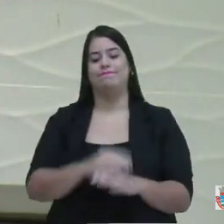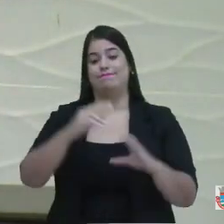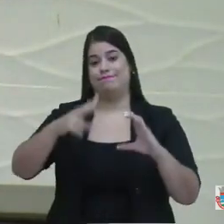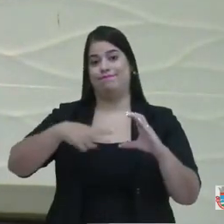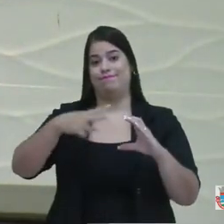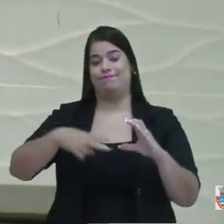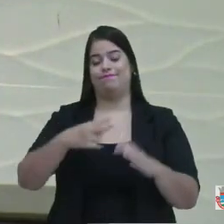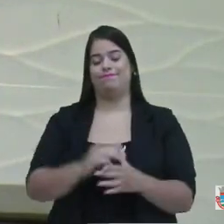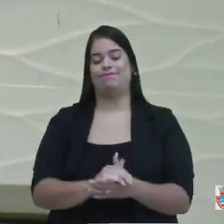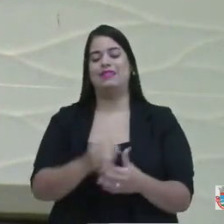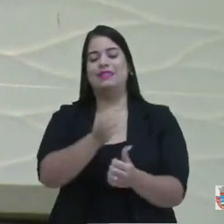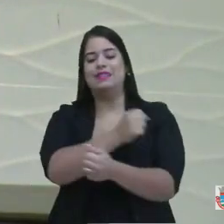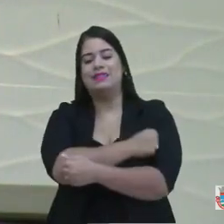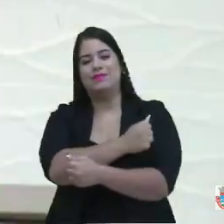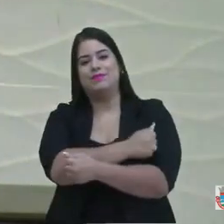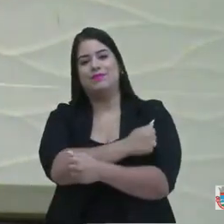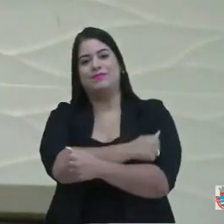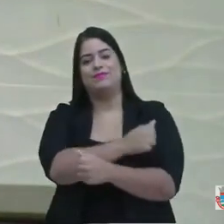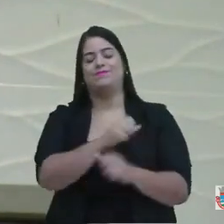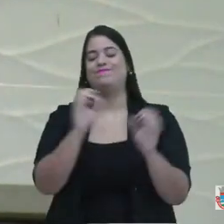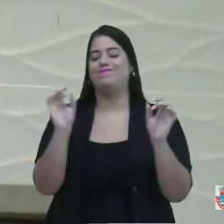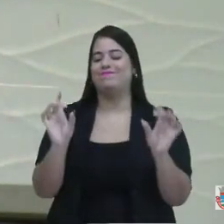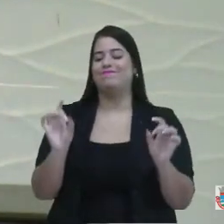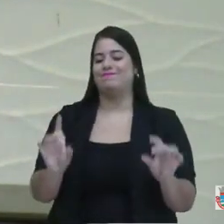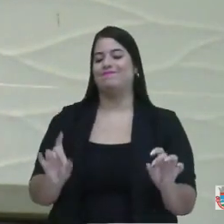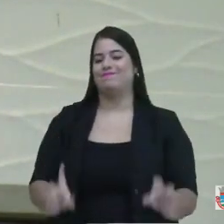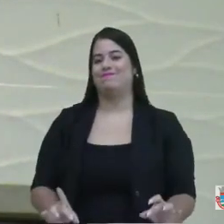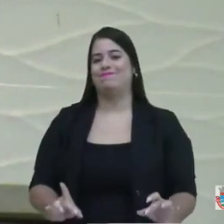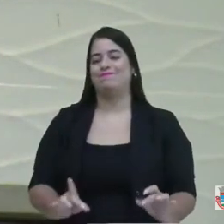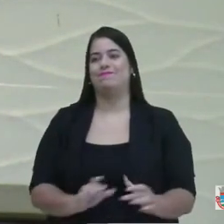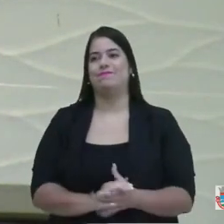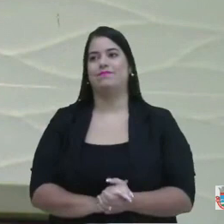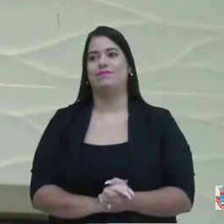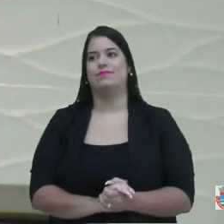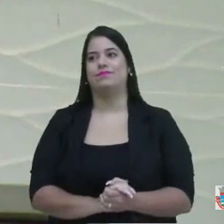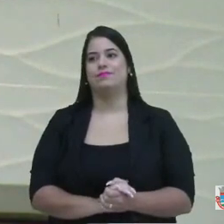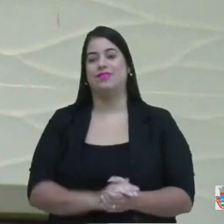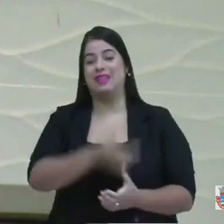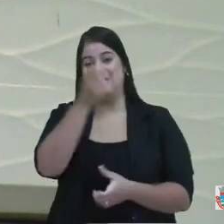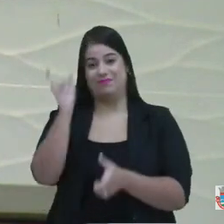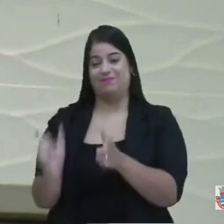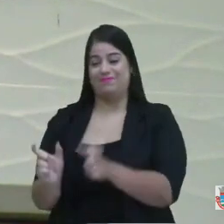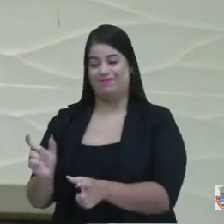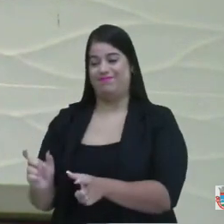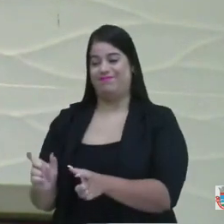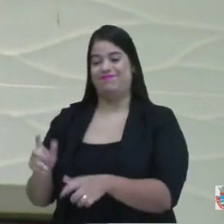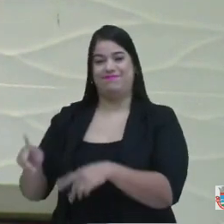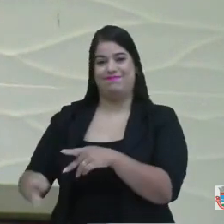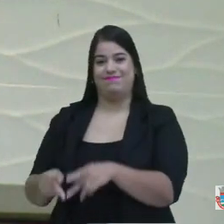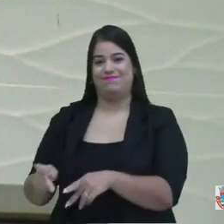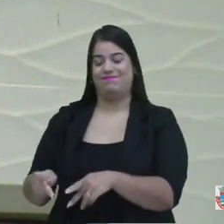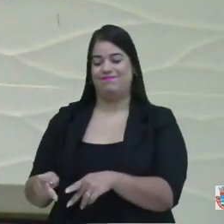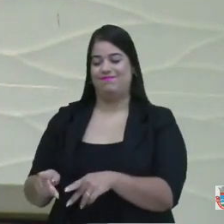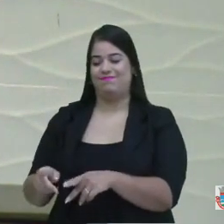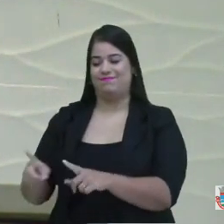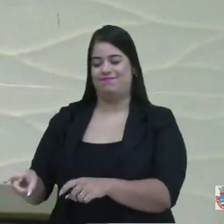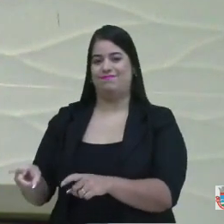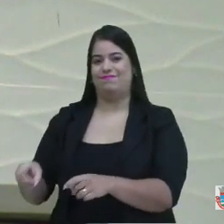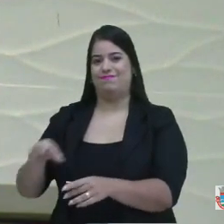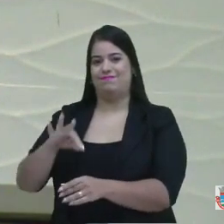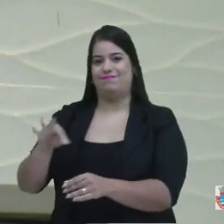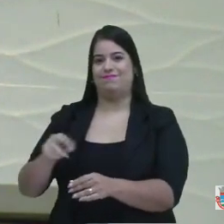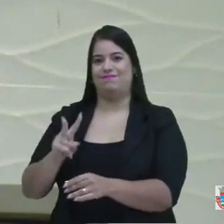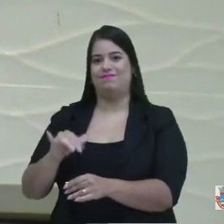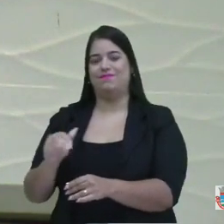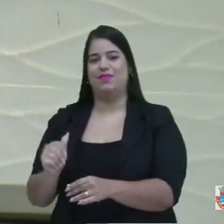né? Quero mandar um abraço especial ao pessoal lá da Vila do Espírito Santo, Povoada Pimenta e todos os